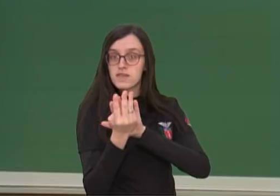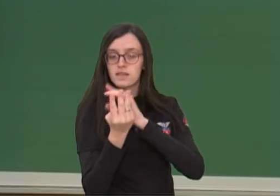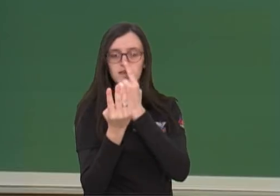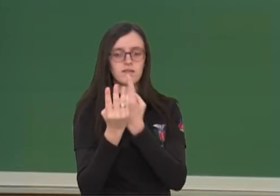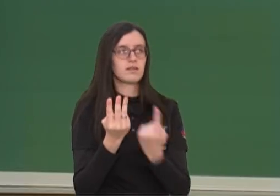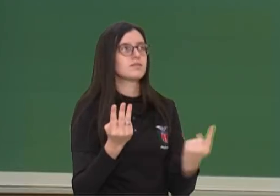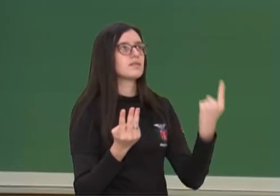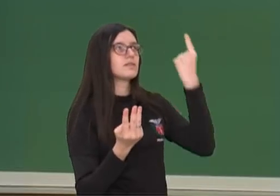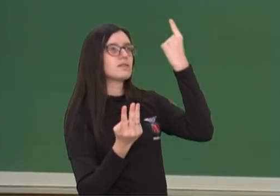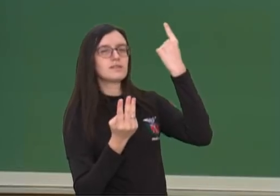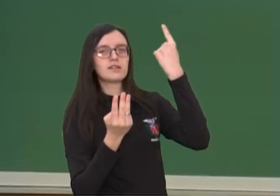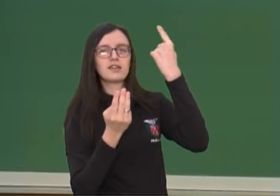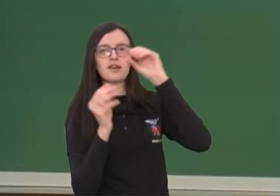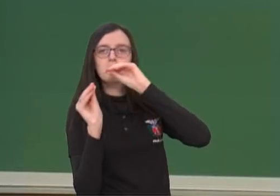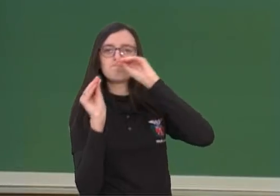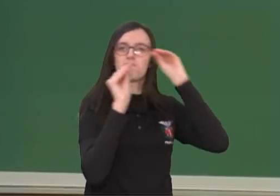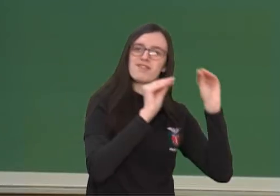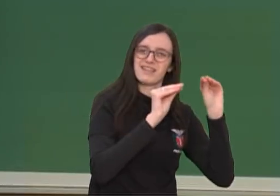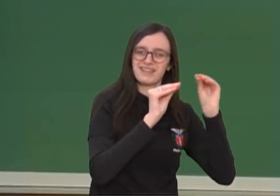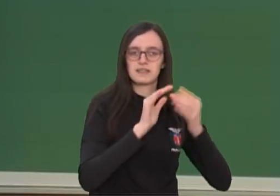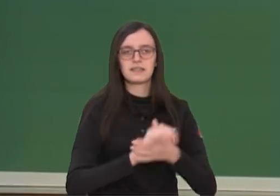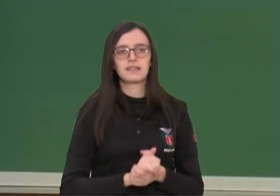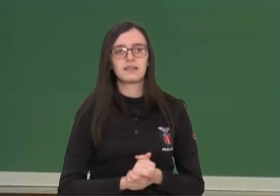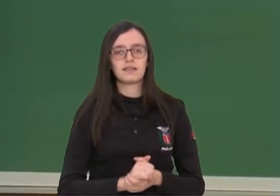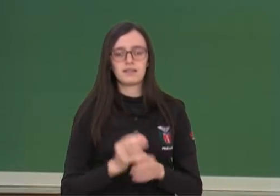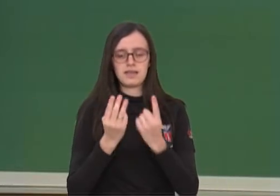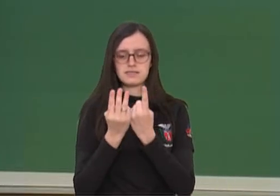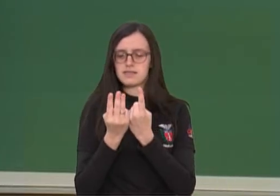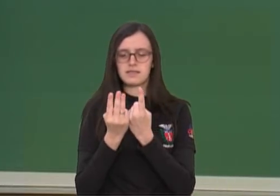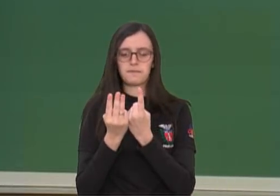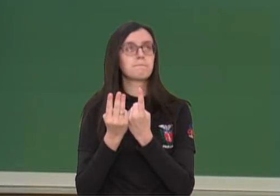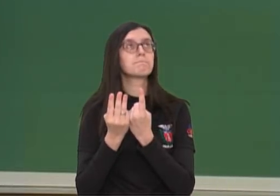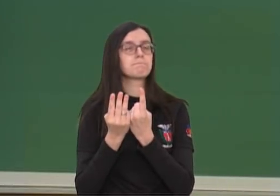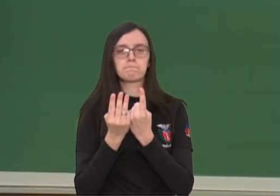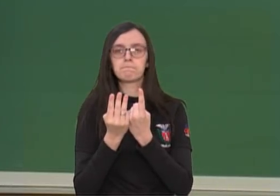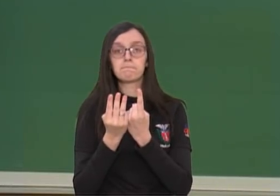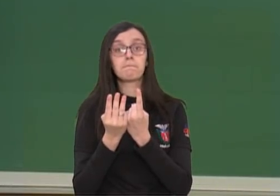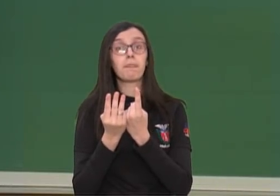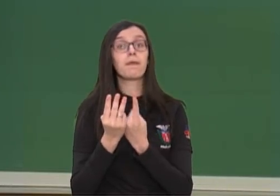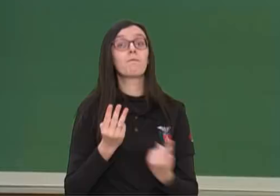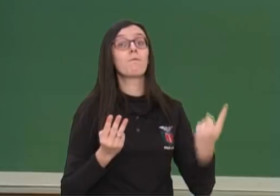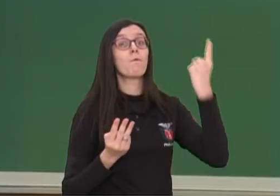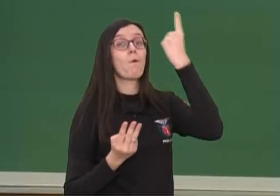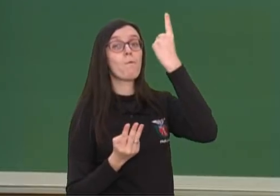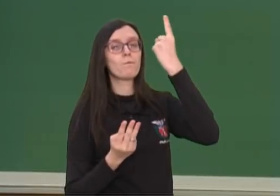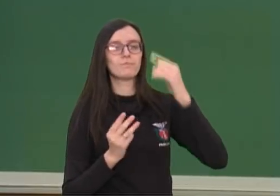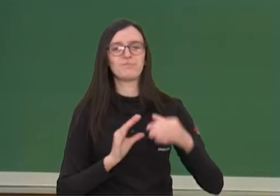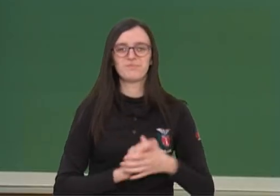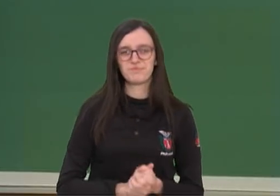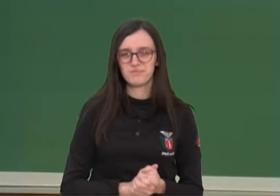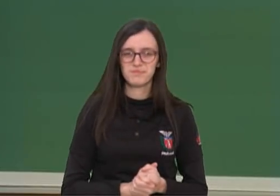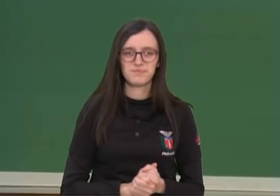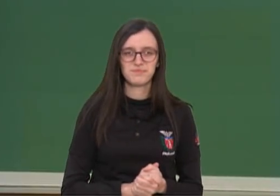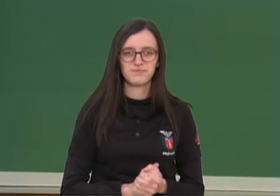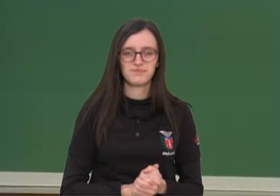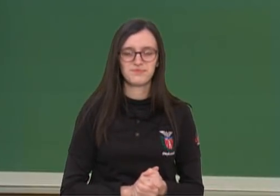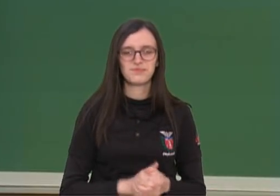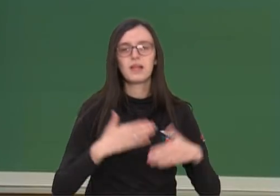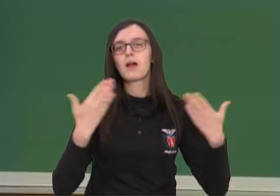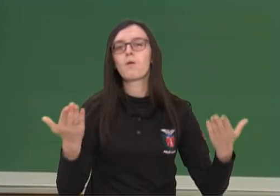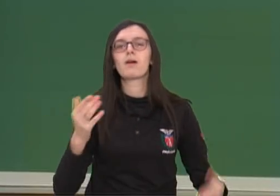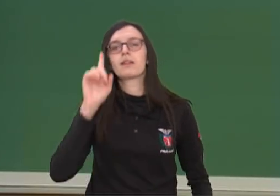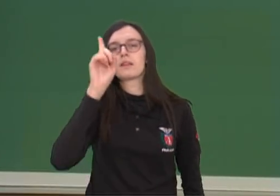ordem, ok? Então, 13 é o meu famoso vai 1. Quando eu